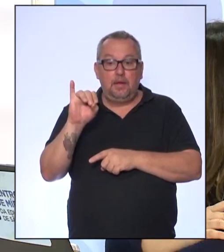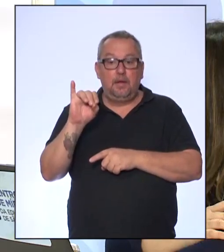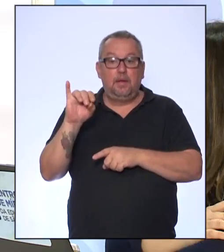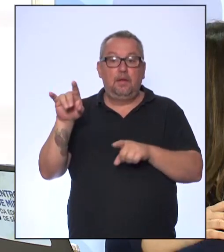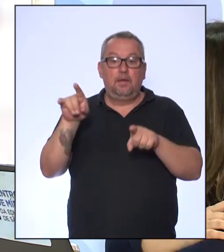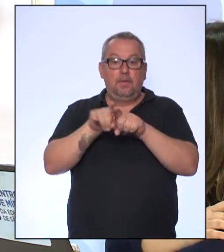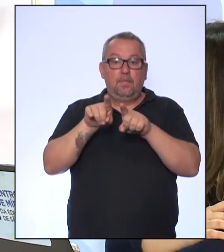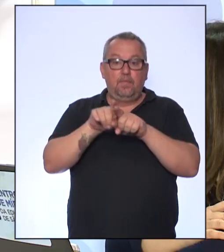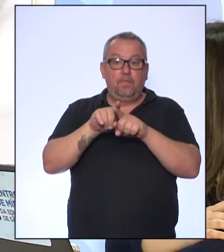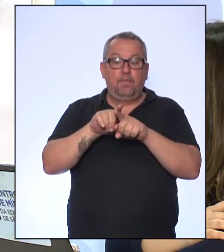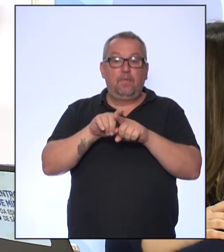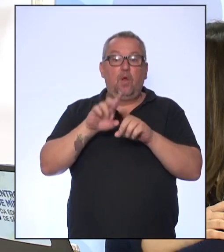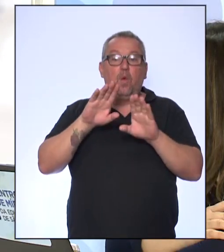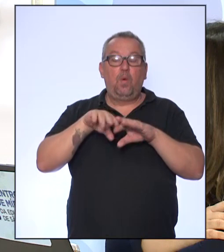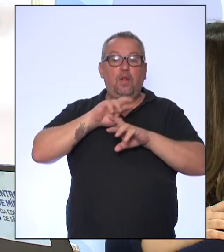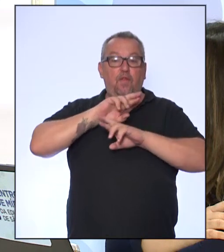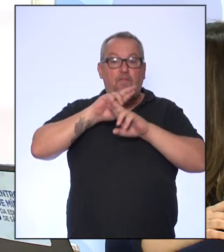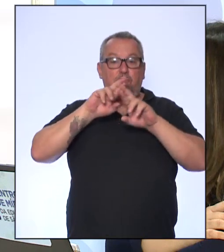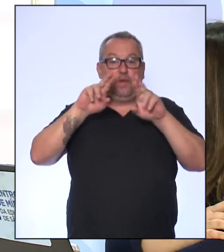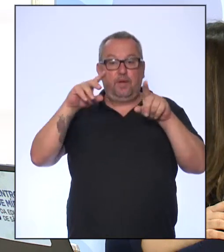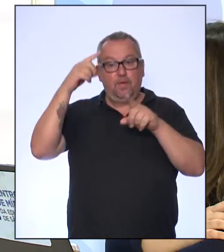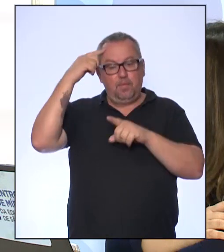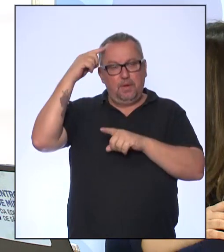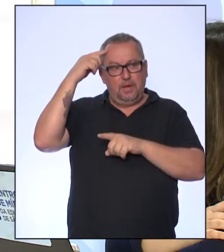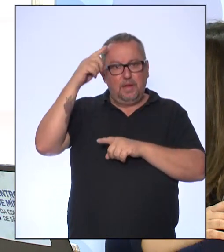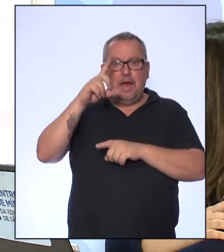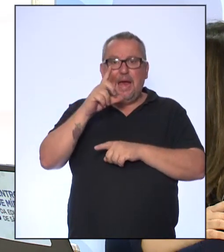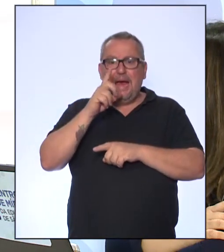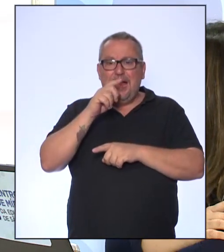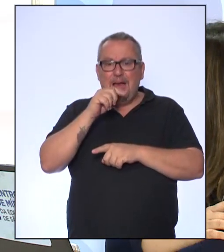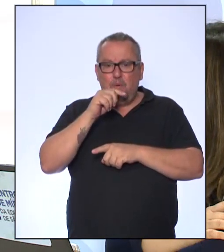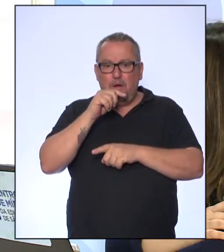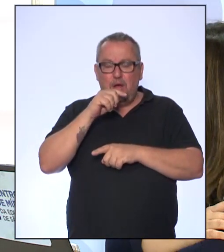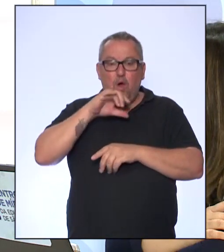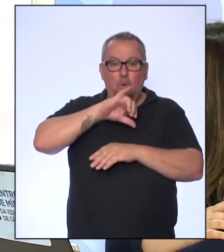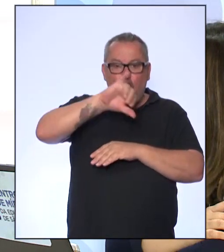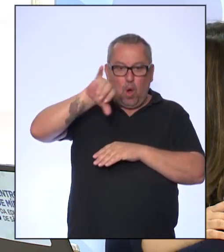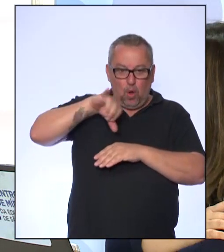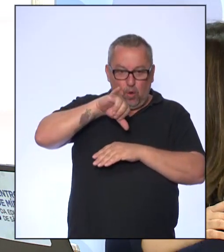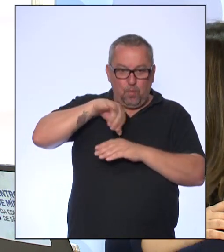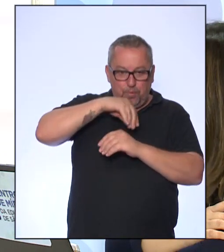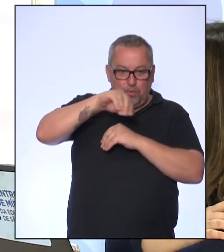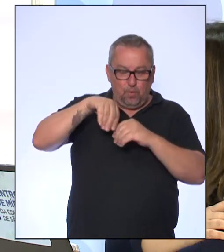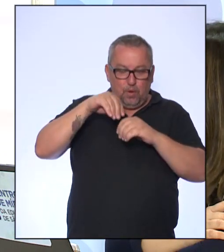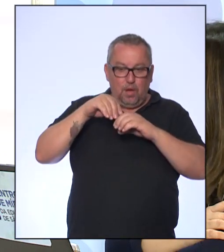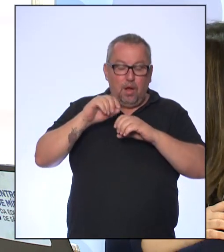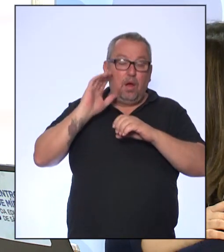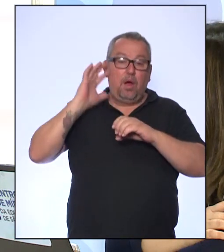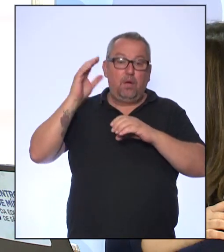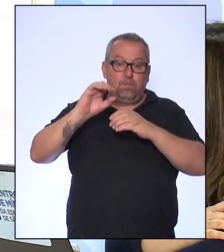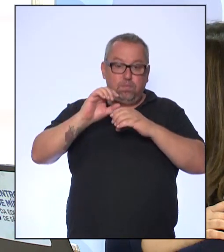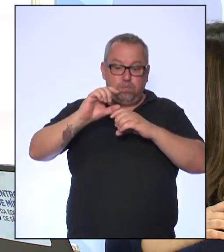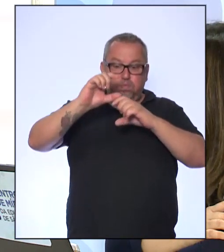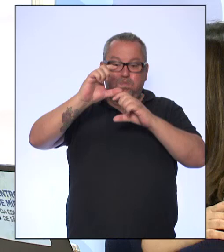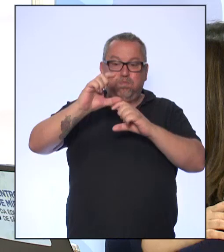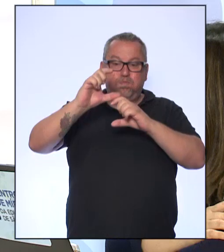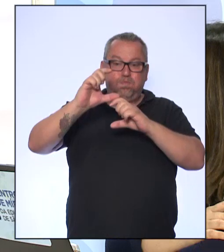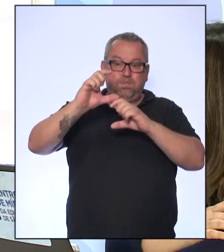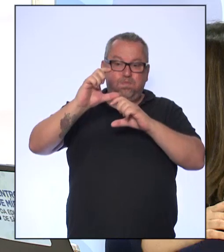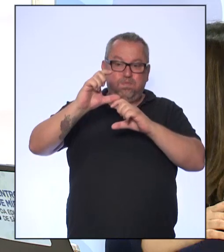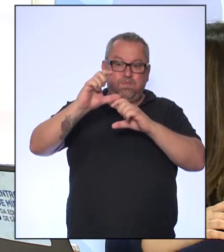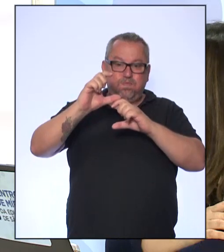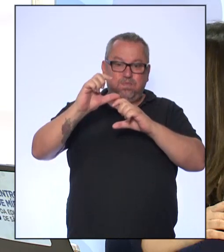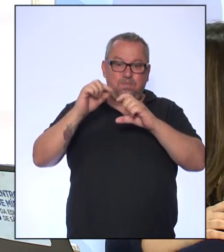Na heterogênea, pensa na água e no óleo. Você não vê a água e o óleo separado? A gente chama de